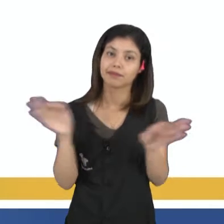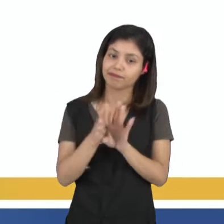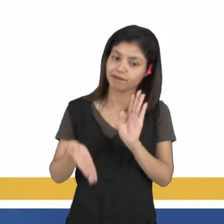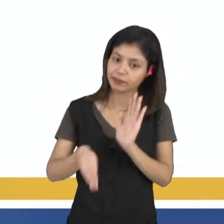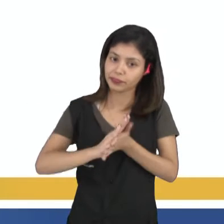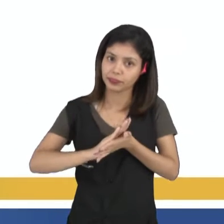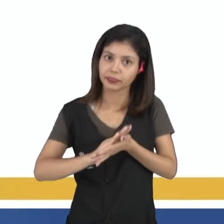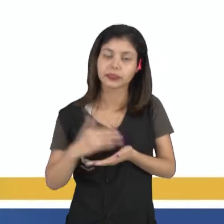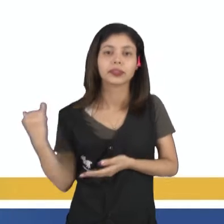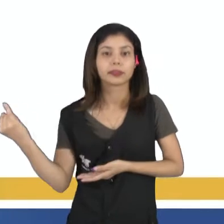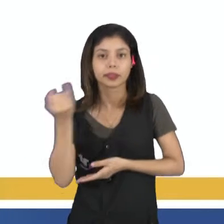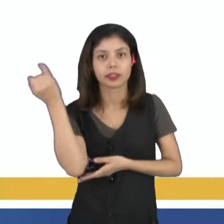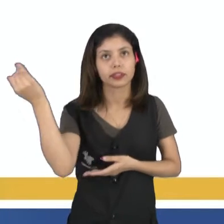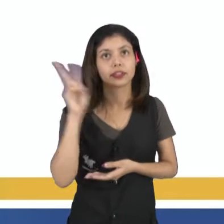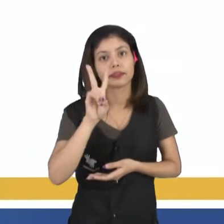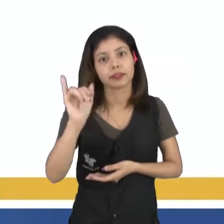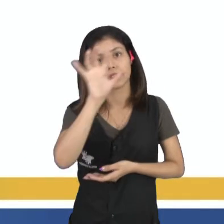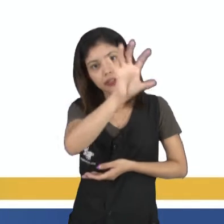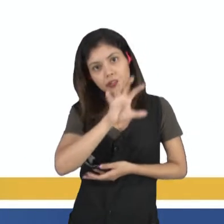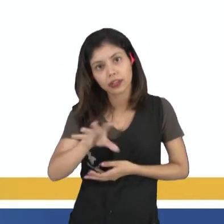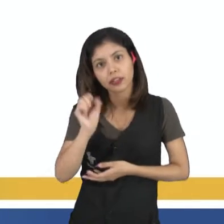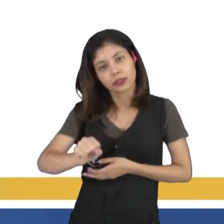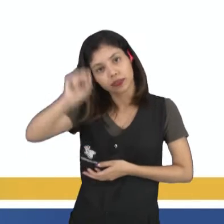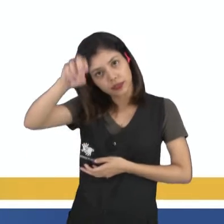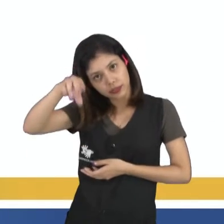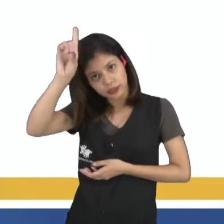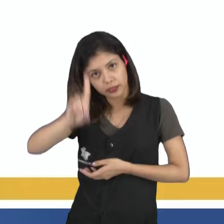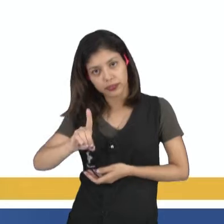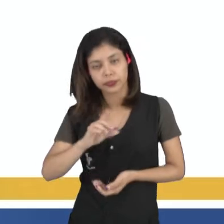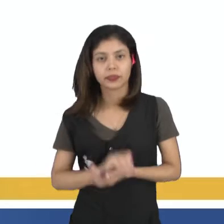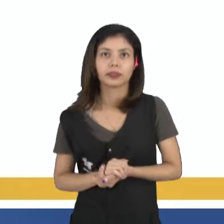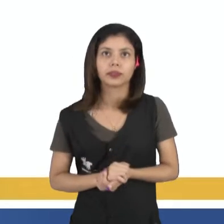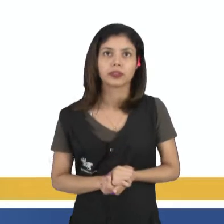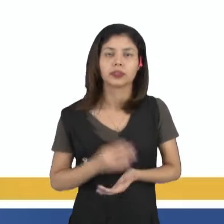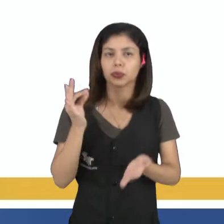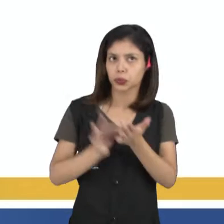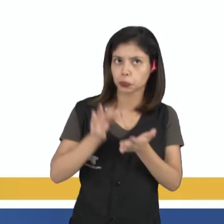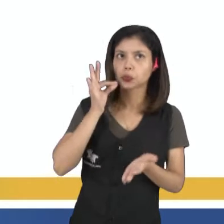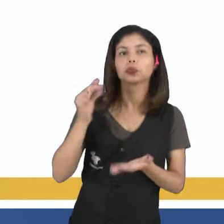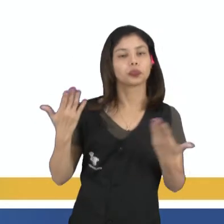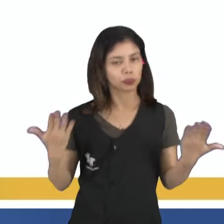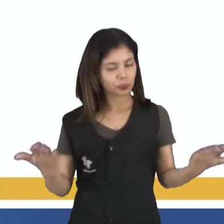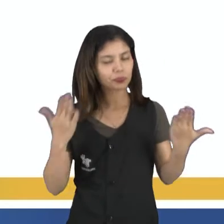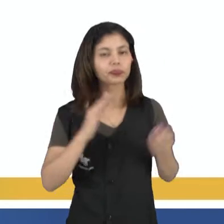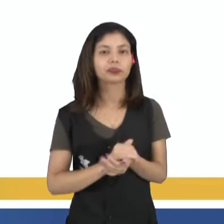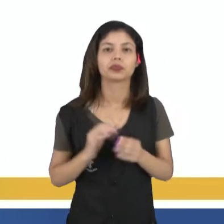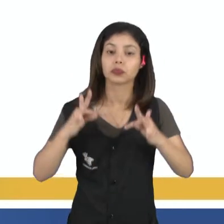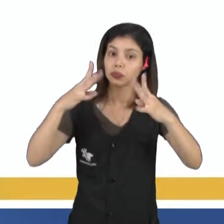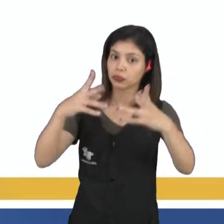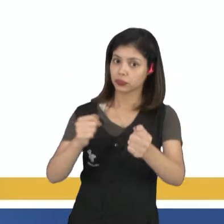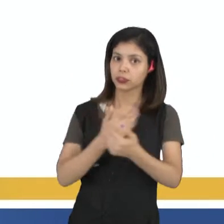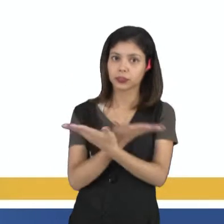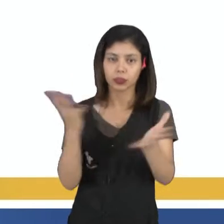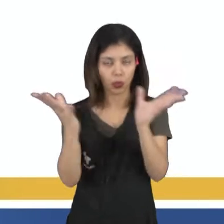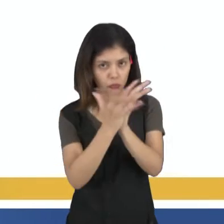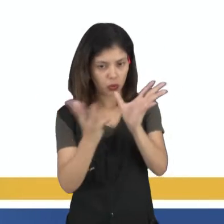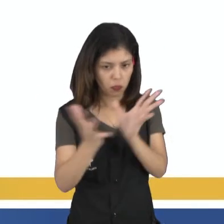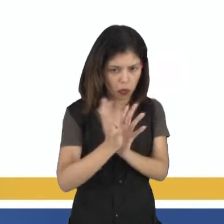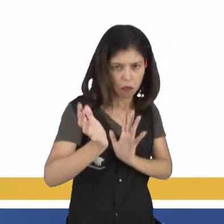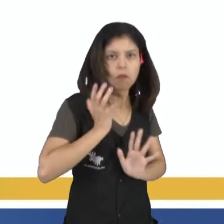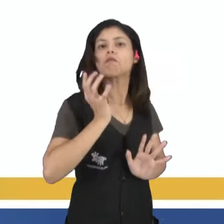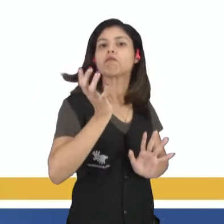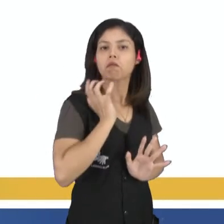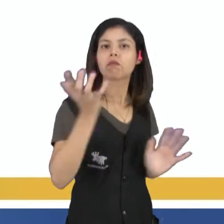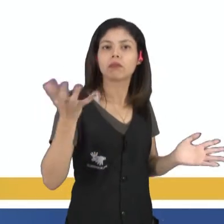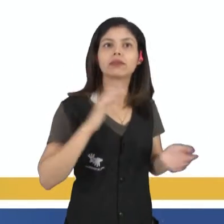aí toda essa importância vai para a região sudeste a gente tem aí então os cafeicultores né que tornam-se o grupo